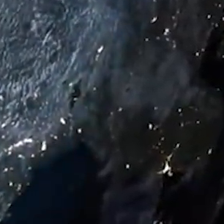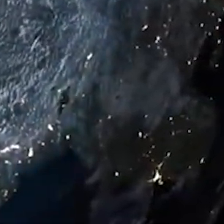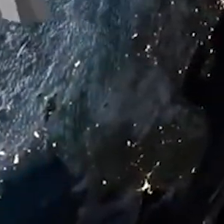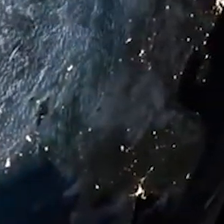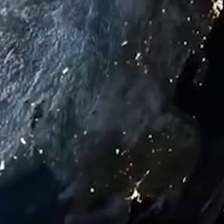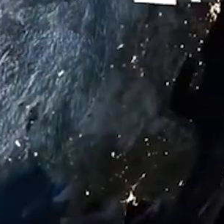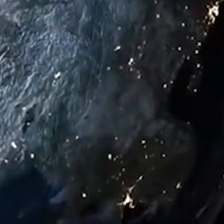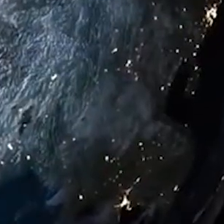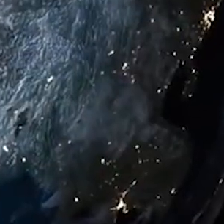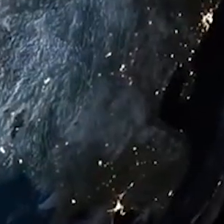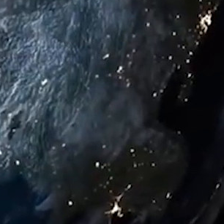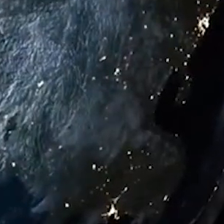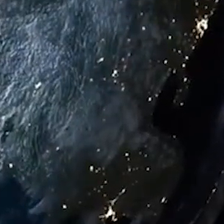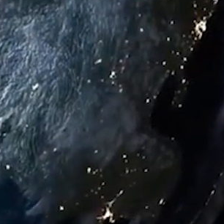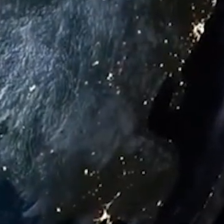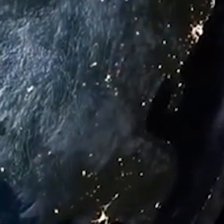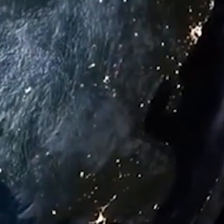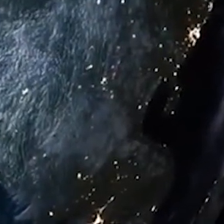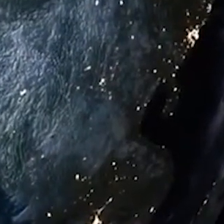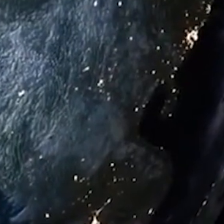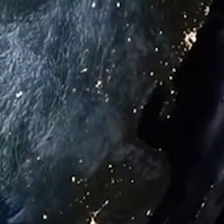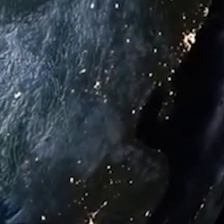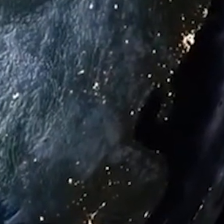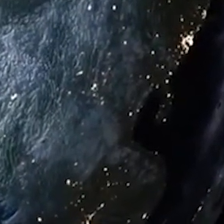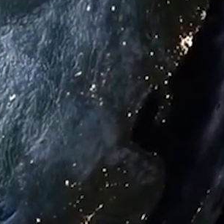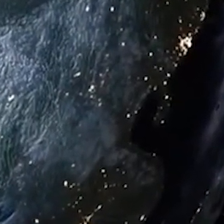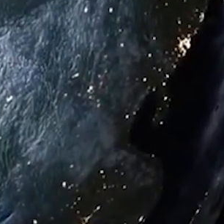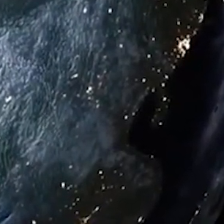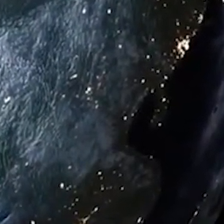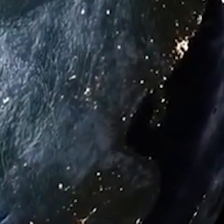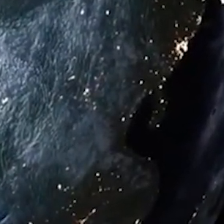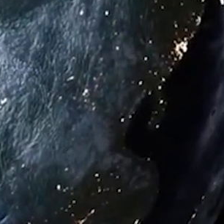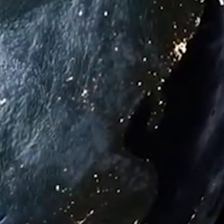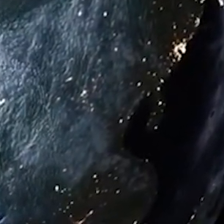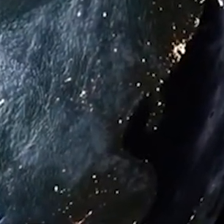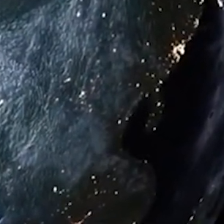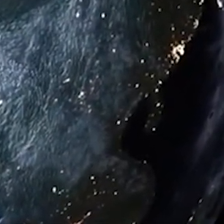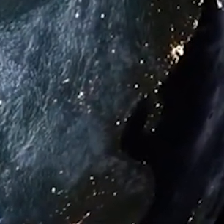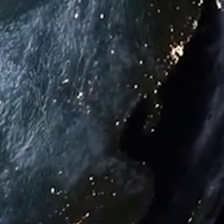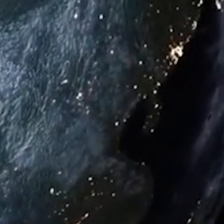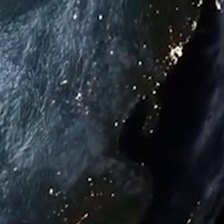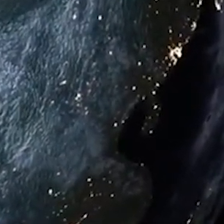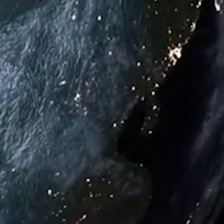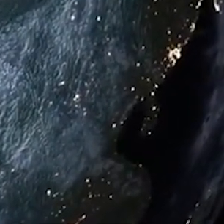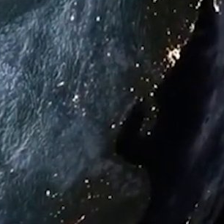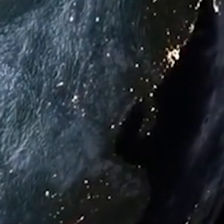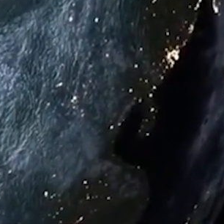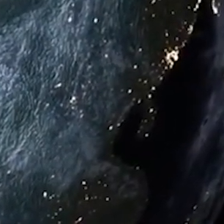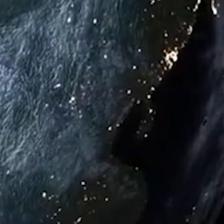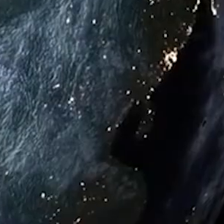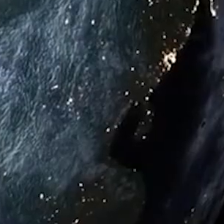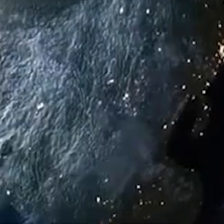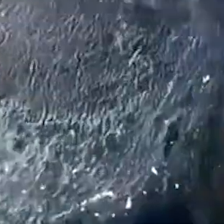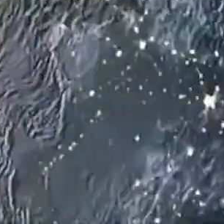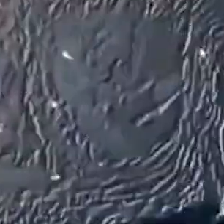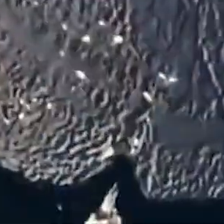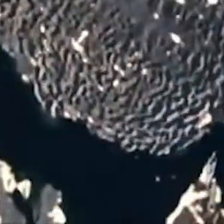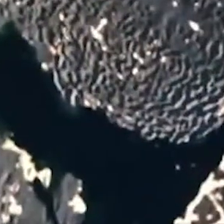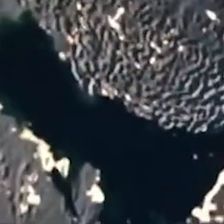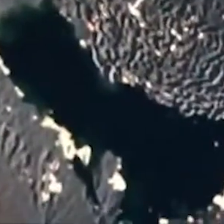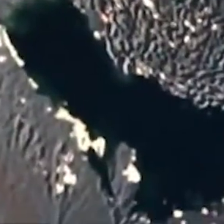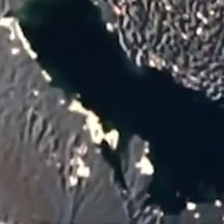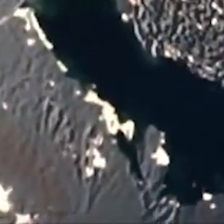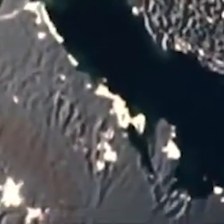Irmãos de todas as partes do mundo participam de um mesmo culto, em conjunto, no mesmo corpo e no mesmo